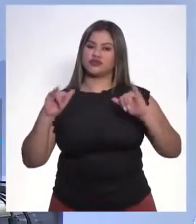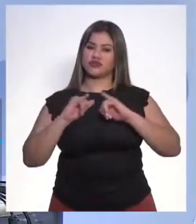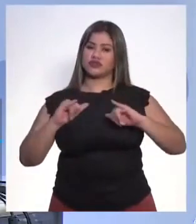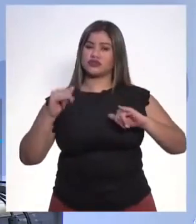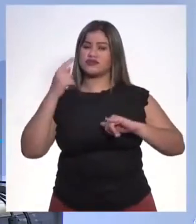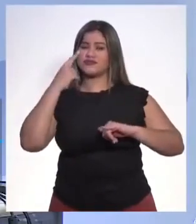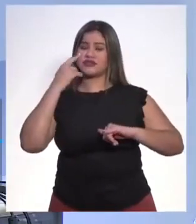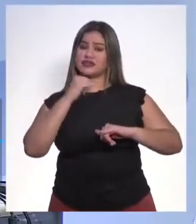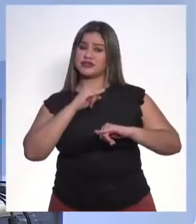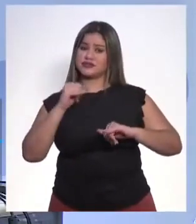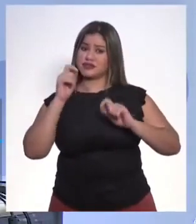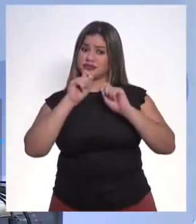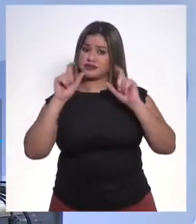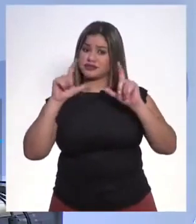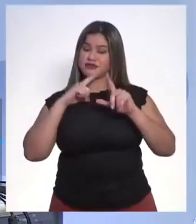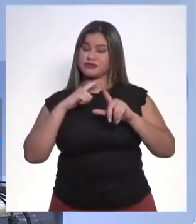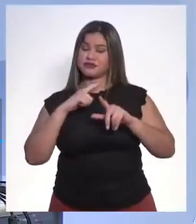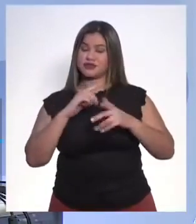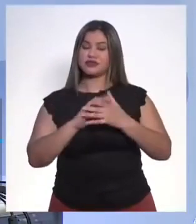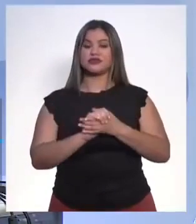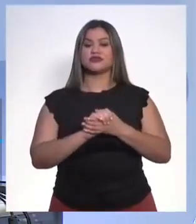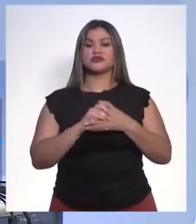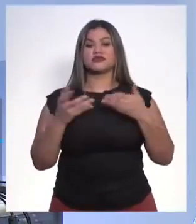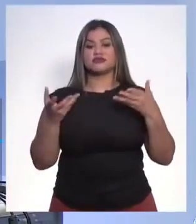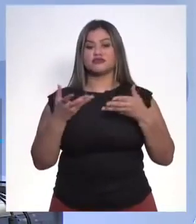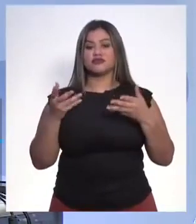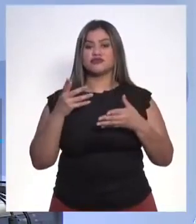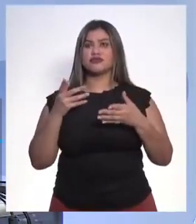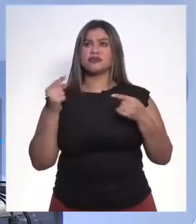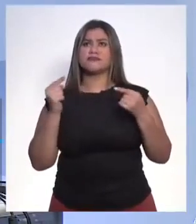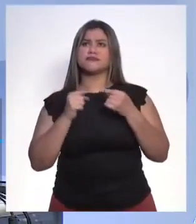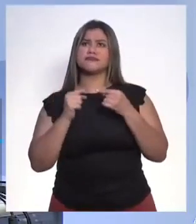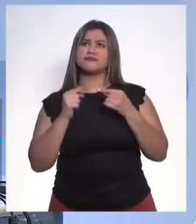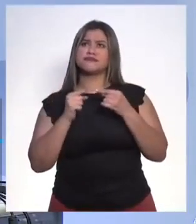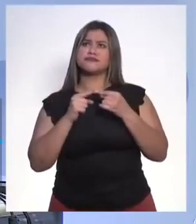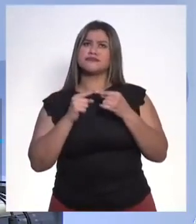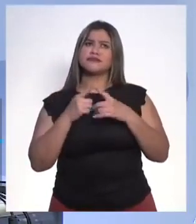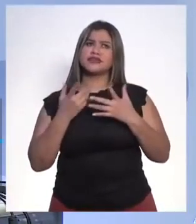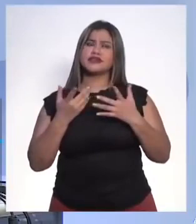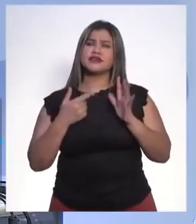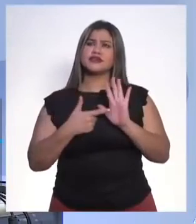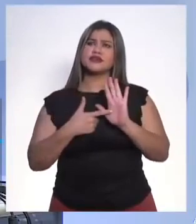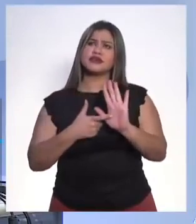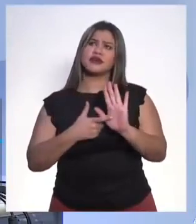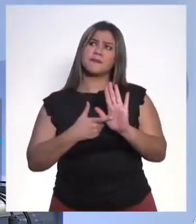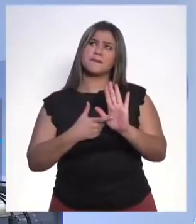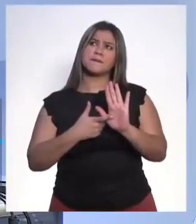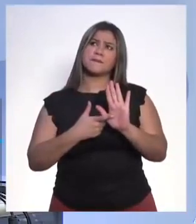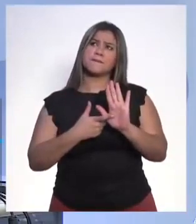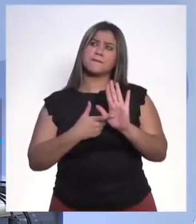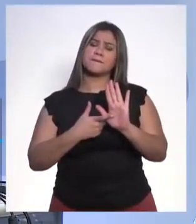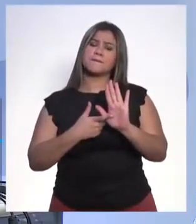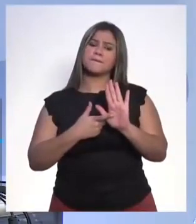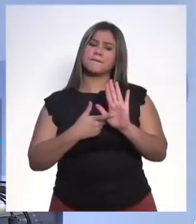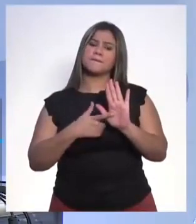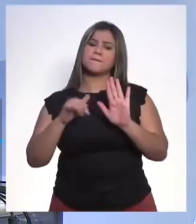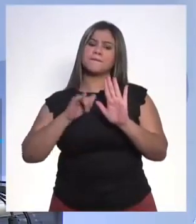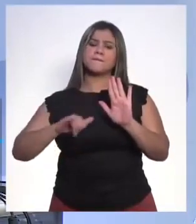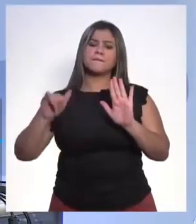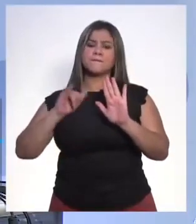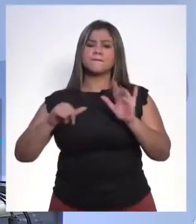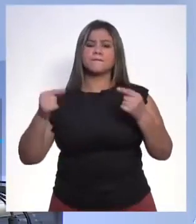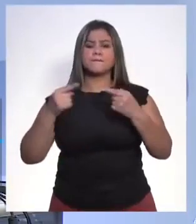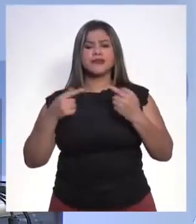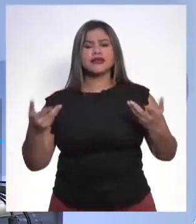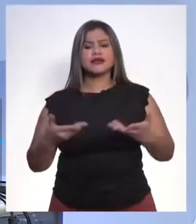se vocês estavam ligadinhos. Agora, por que esse fato aí apresentado na notícia é